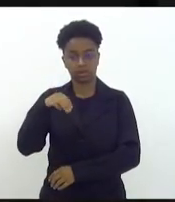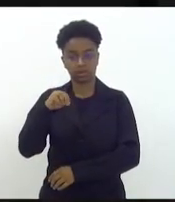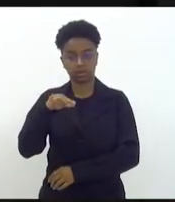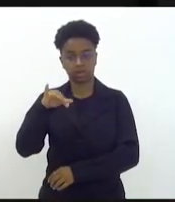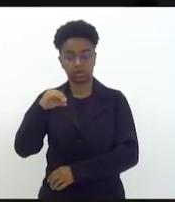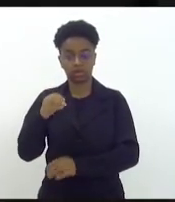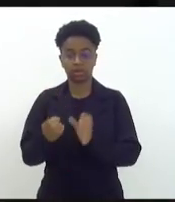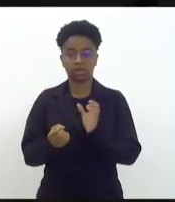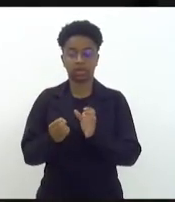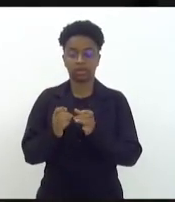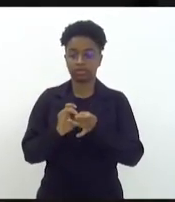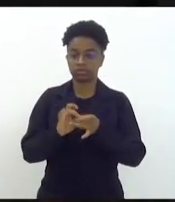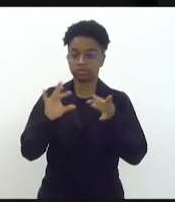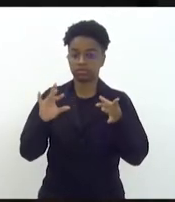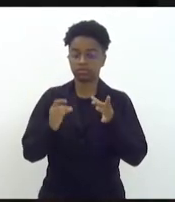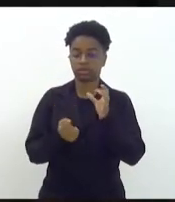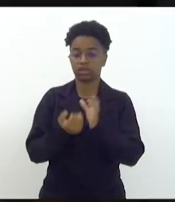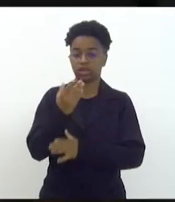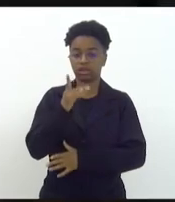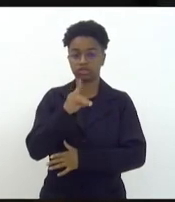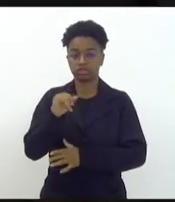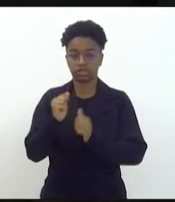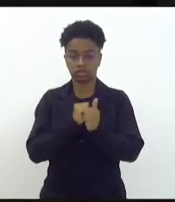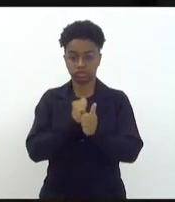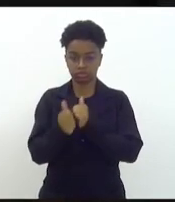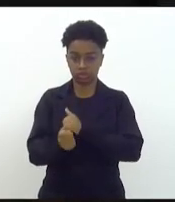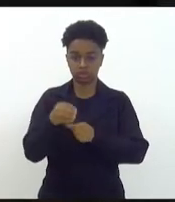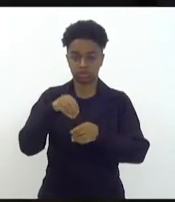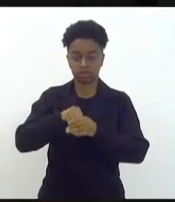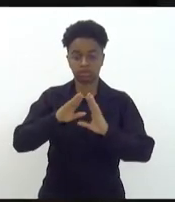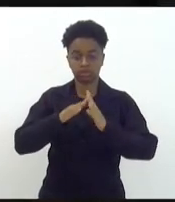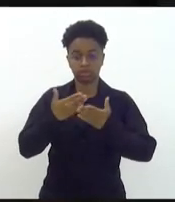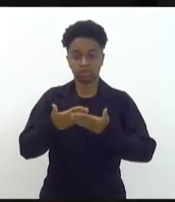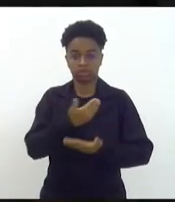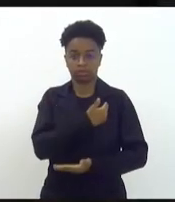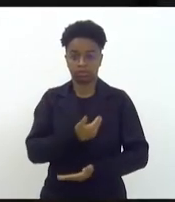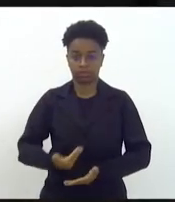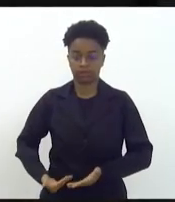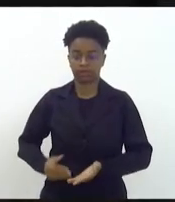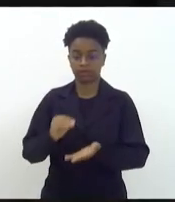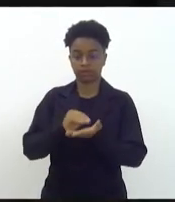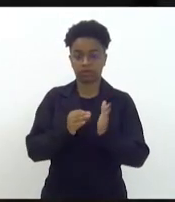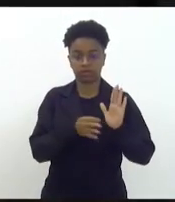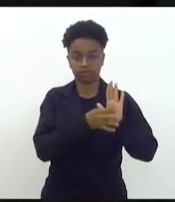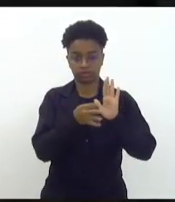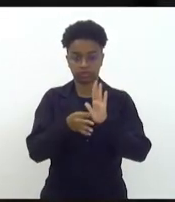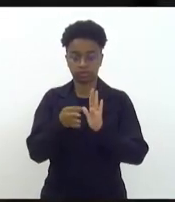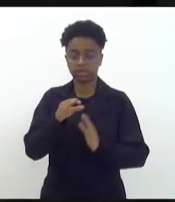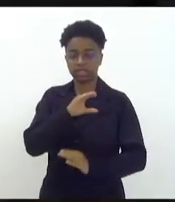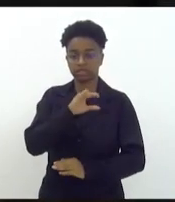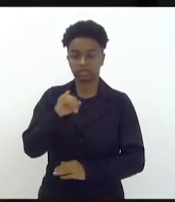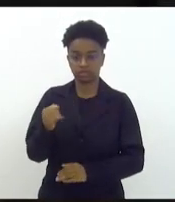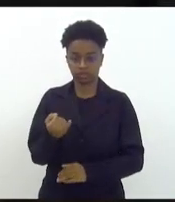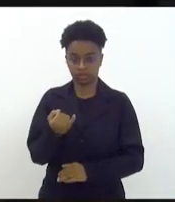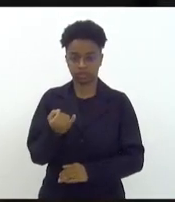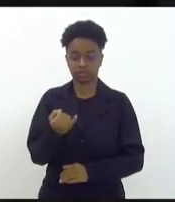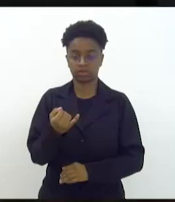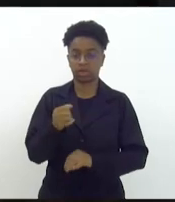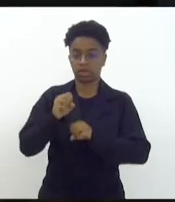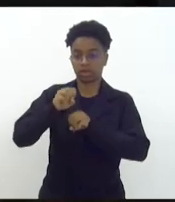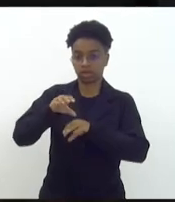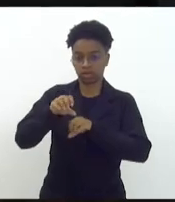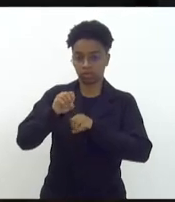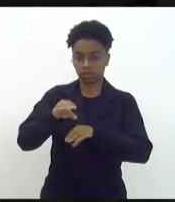nas escolas da rede pública do Estado do Rio de Janeiro entendendo de pareceres das comissões Constituição e Justiça de